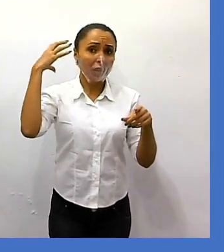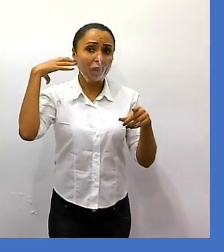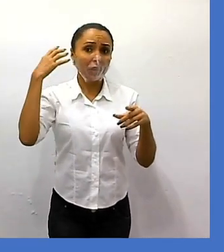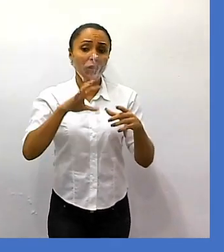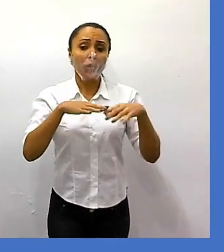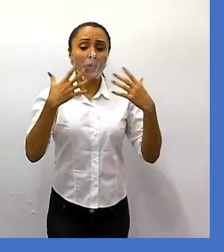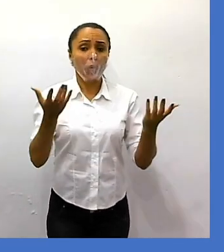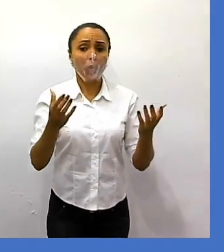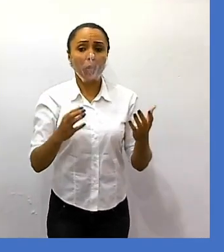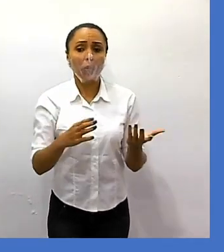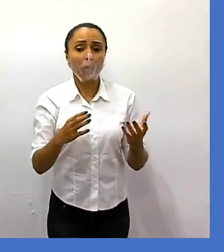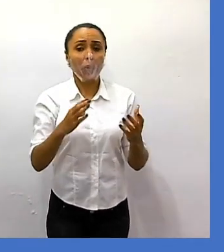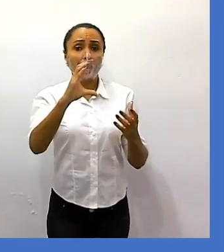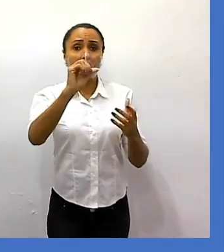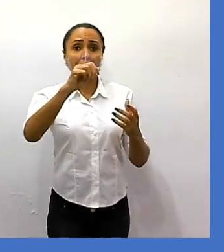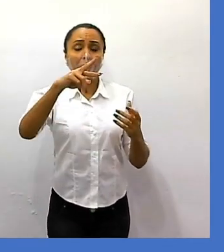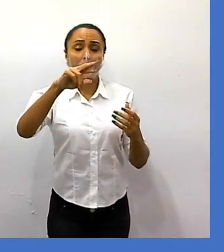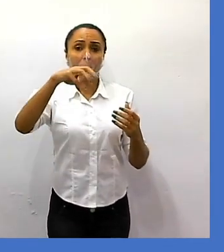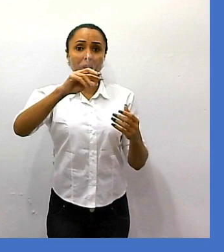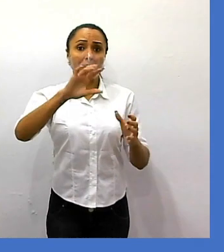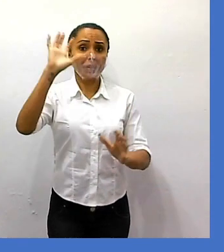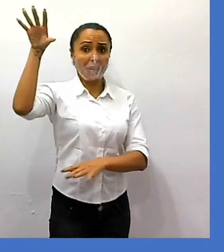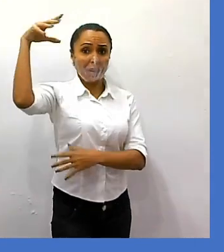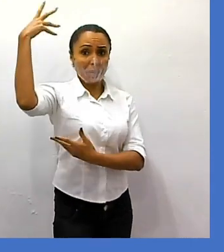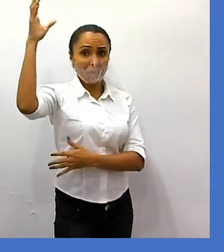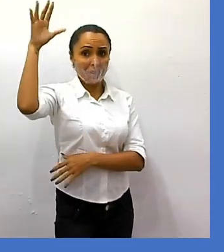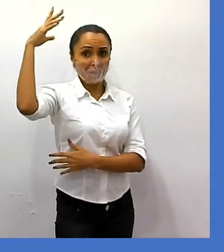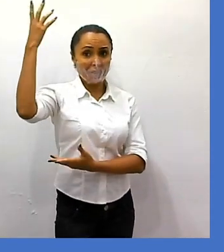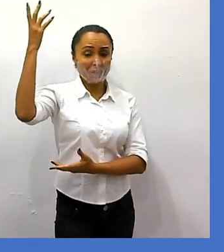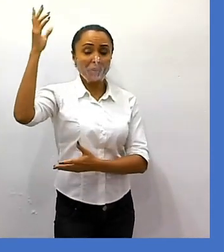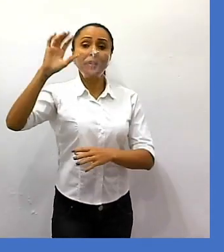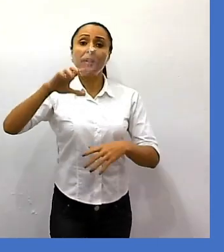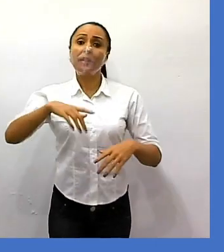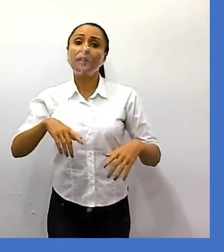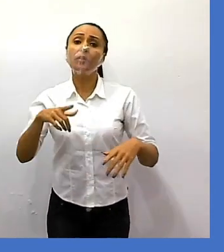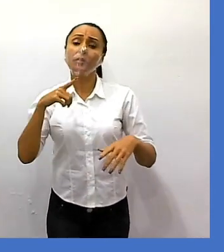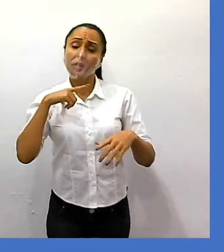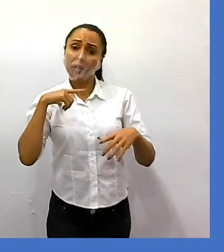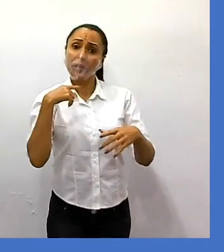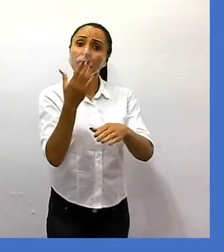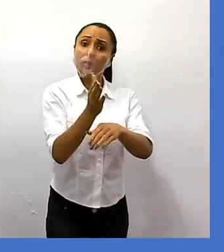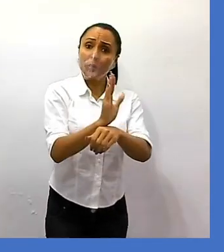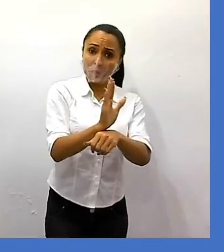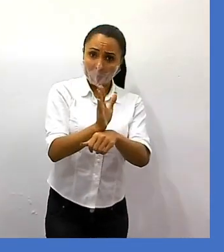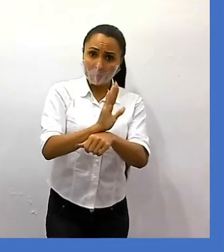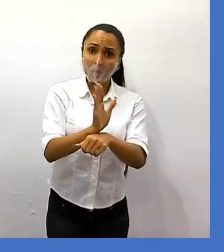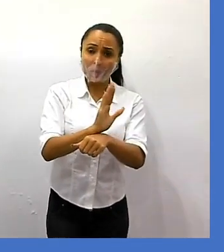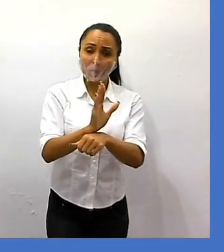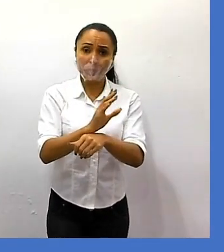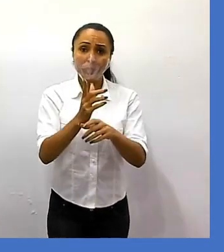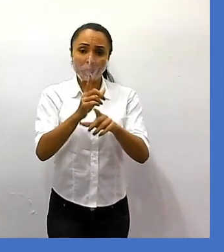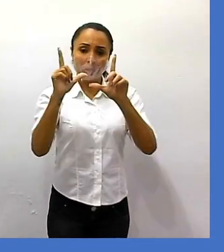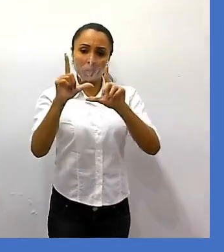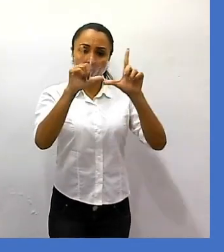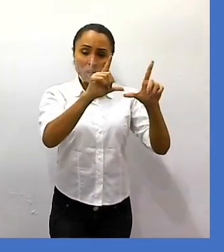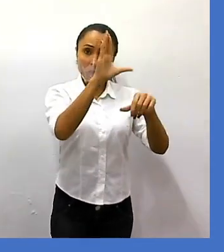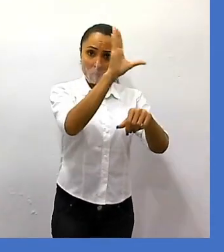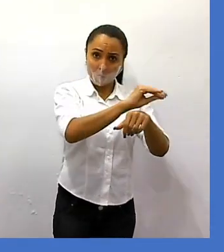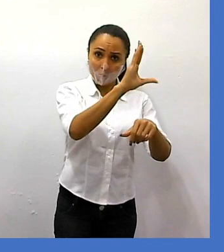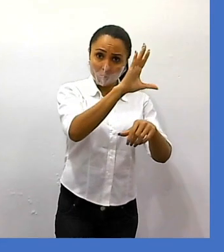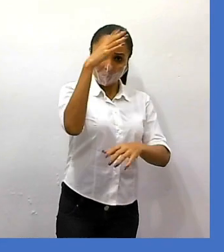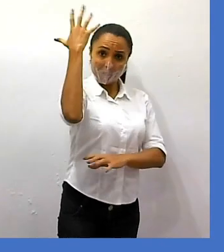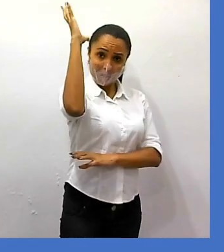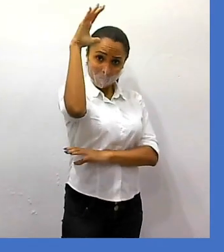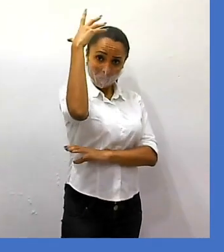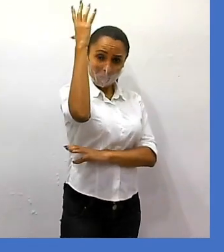Carmen Miranda. Então, olha a foto aí na tela para vocês. A gente tem do lado esquerdo, né, uma foto em preto e branco da Carmen Miranda e um